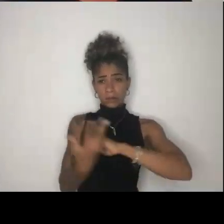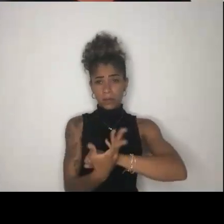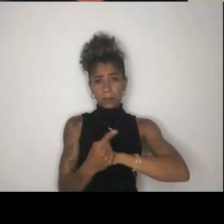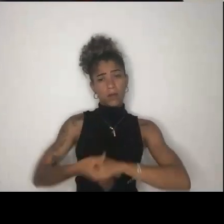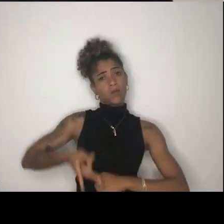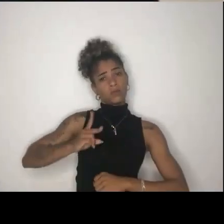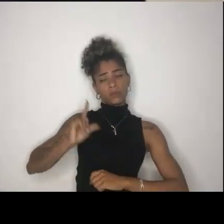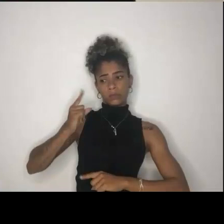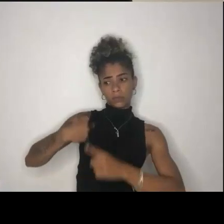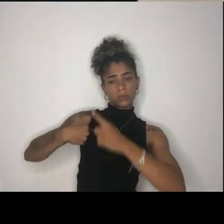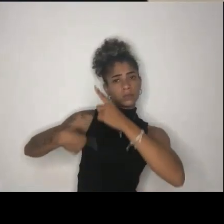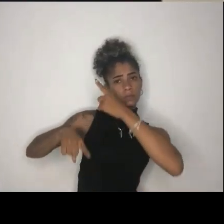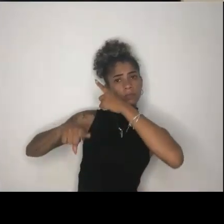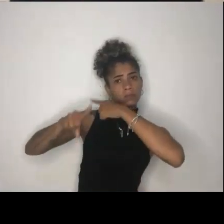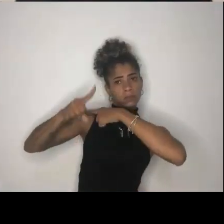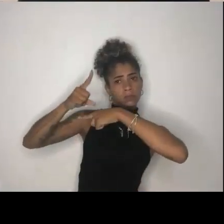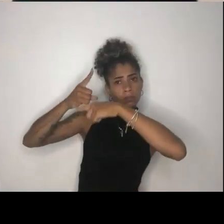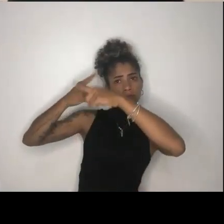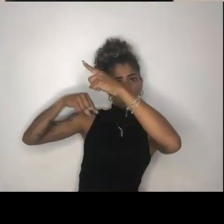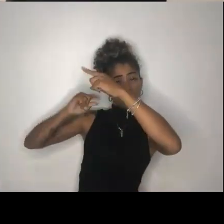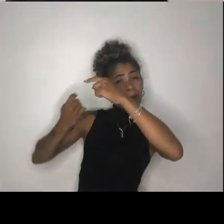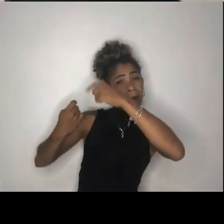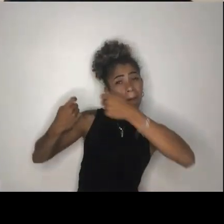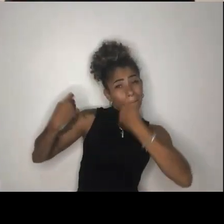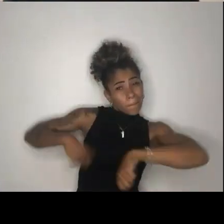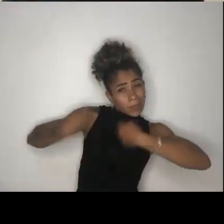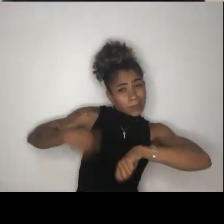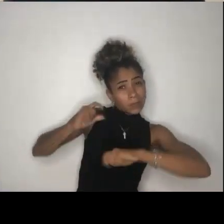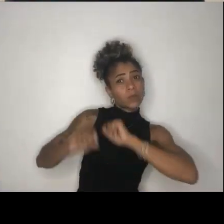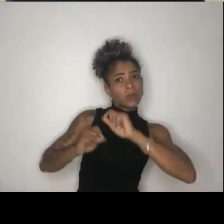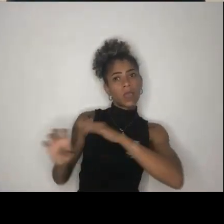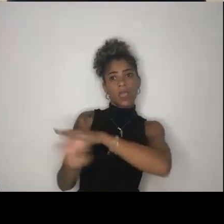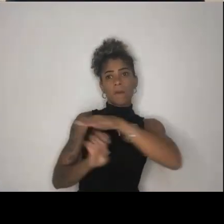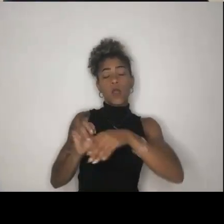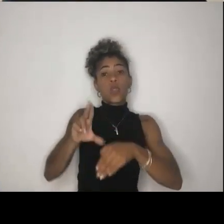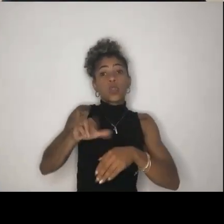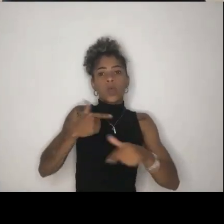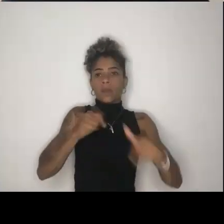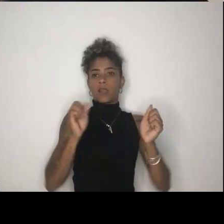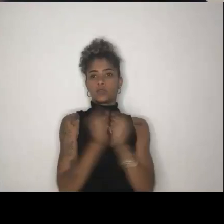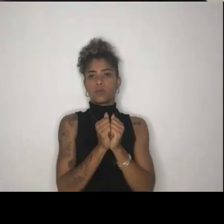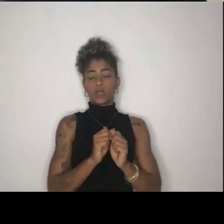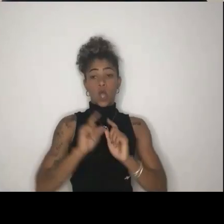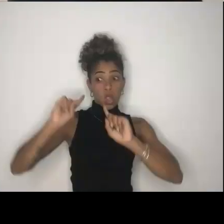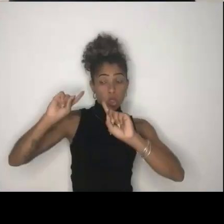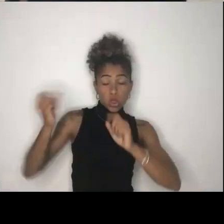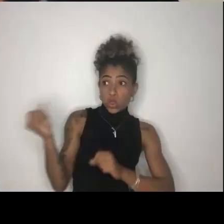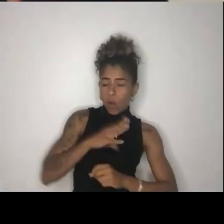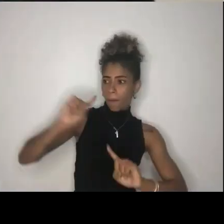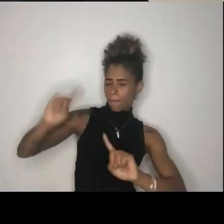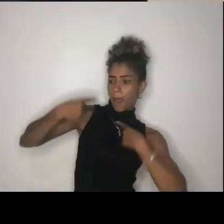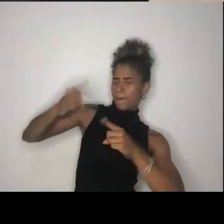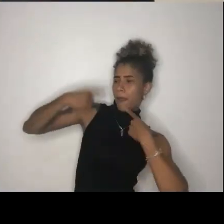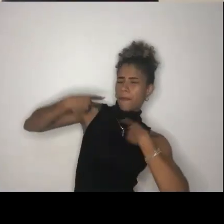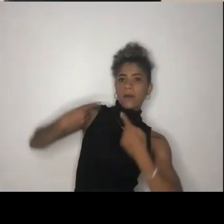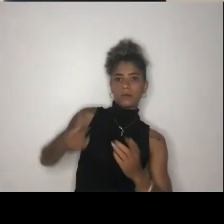evoluindo eu tenho que começar a atender empresas que eu nunca atendi na vida eu preciso de novos desafios e eu comecei